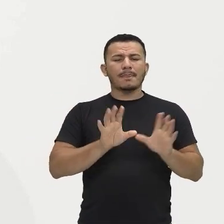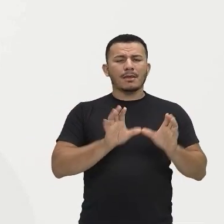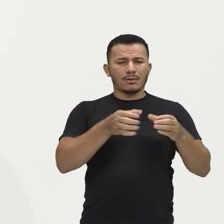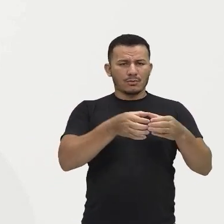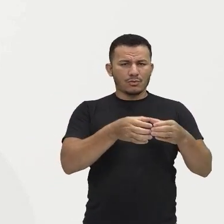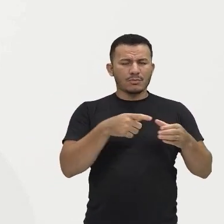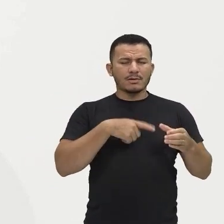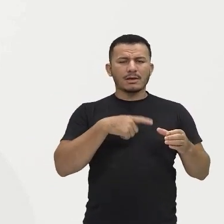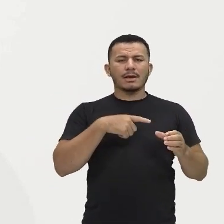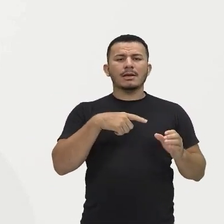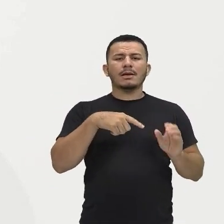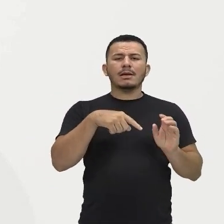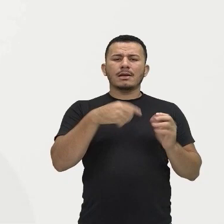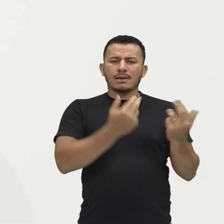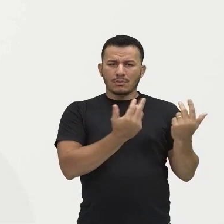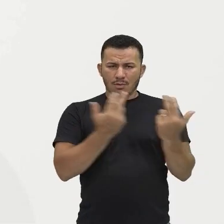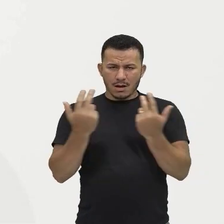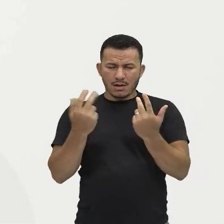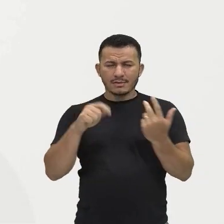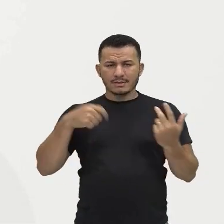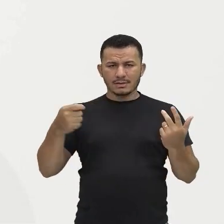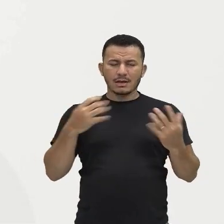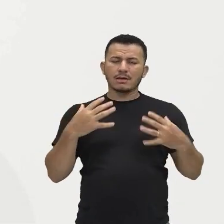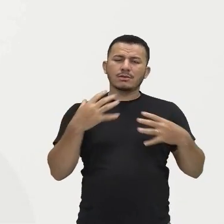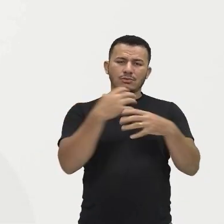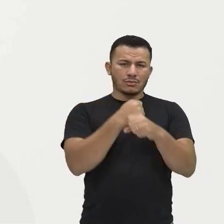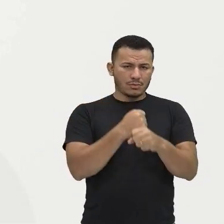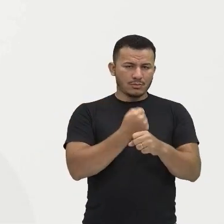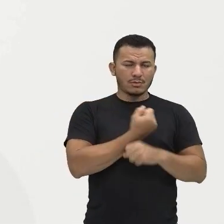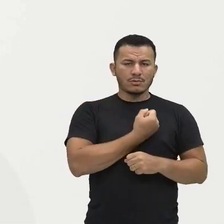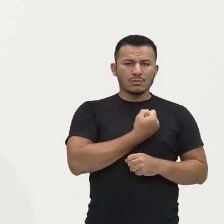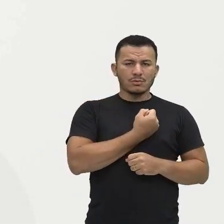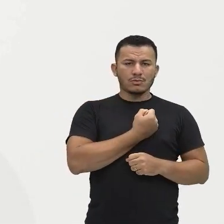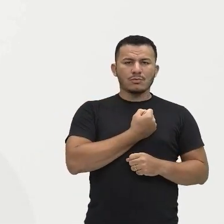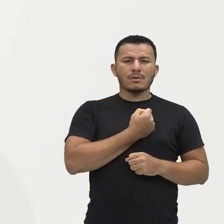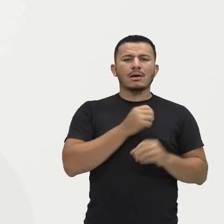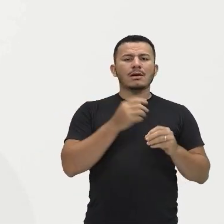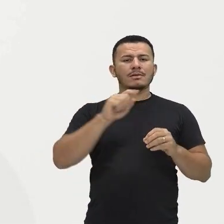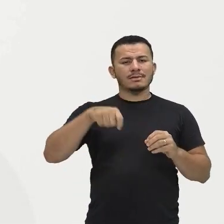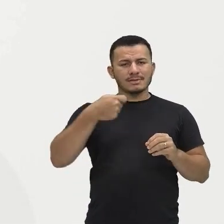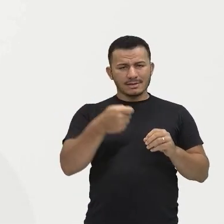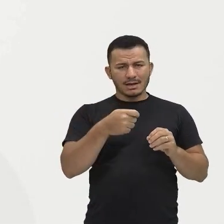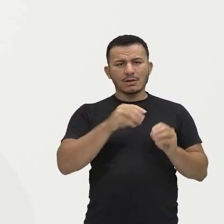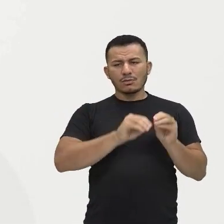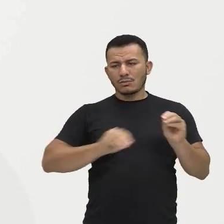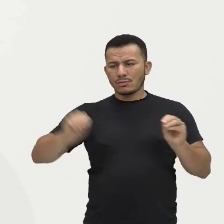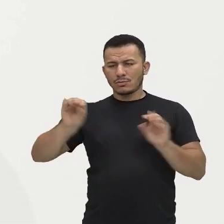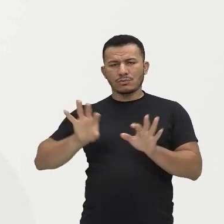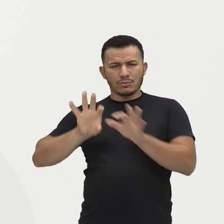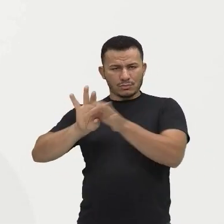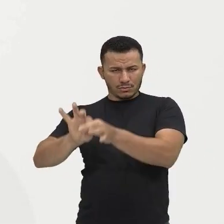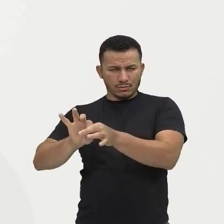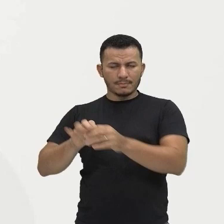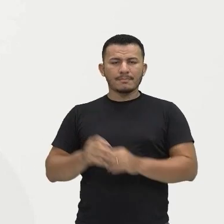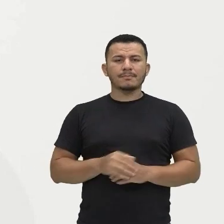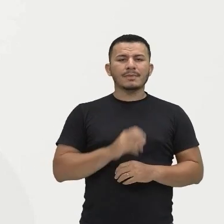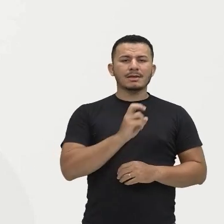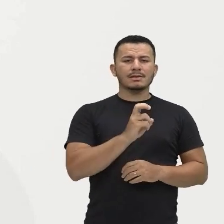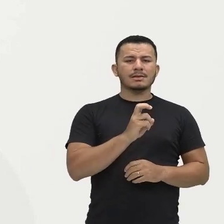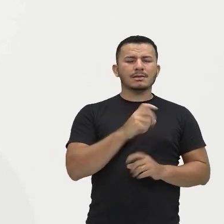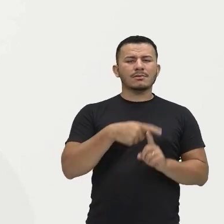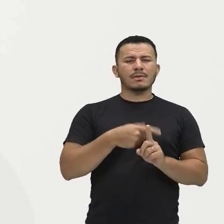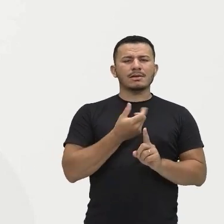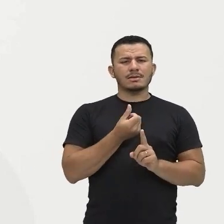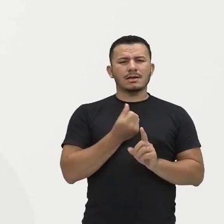tem sinais iguais, somam-se os números e repete o mesmo sinal. Então, 5 com 6 dá